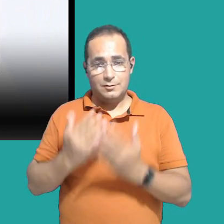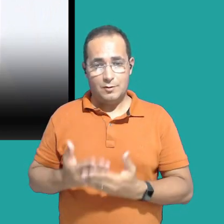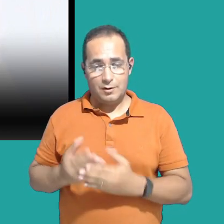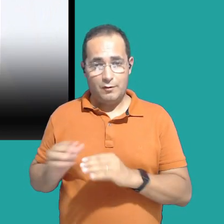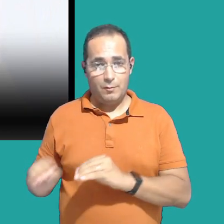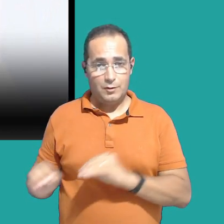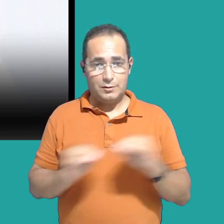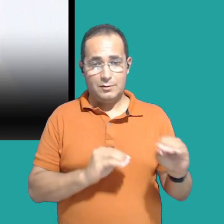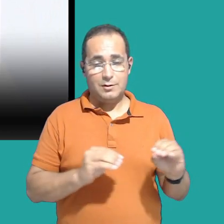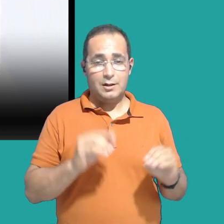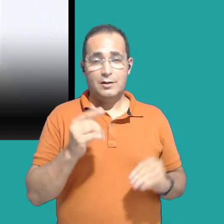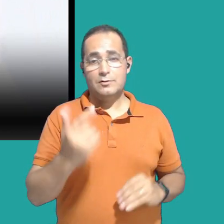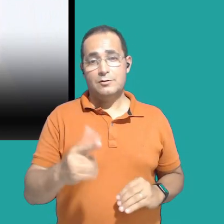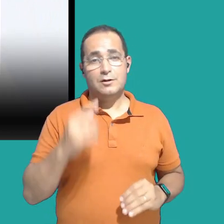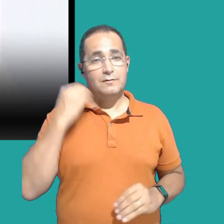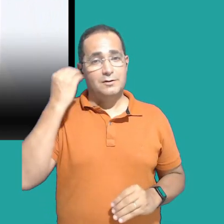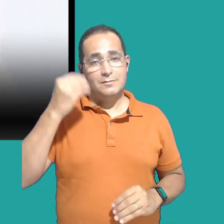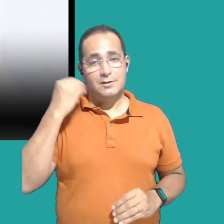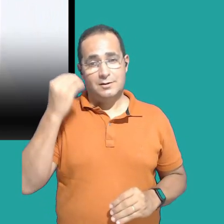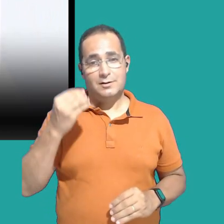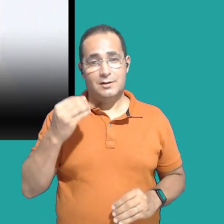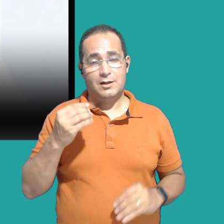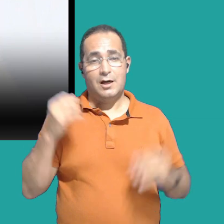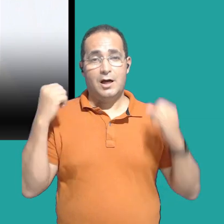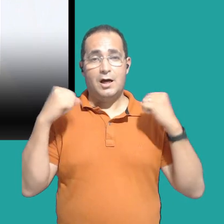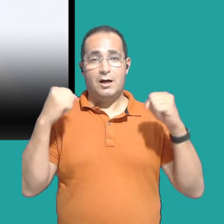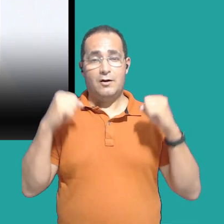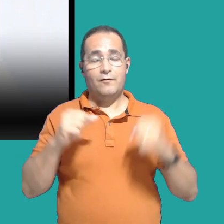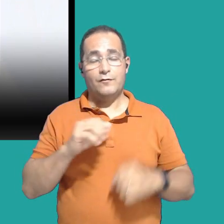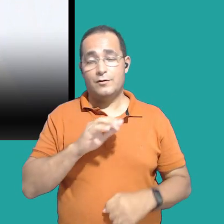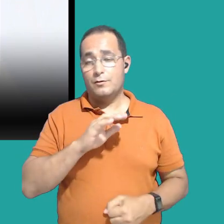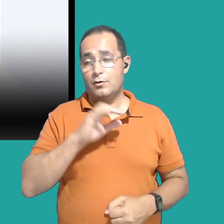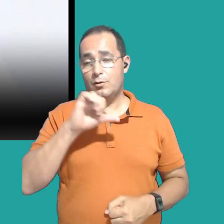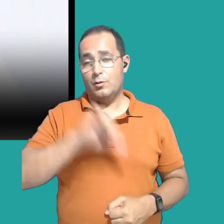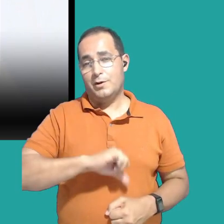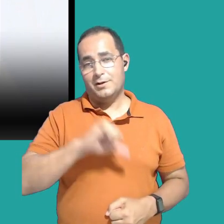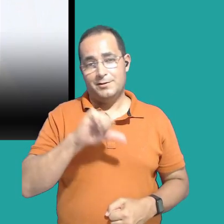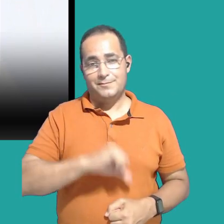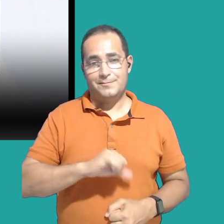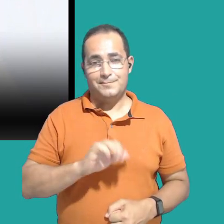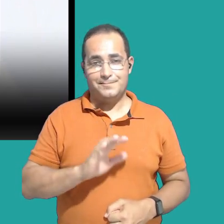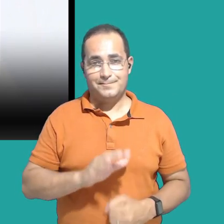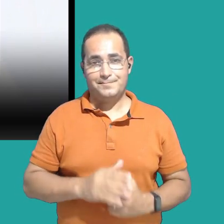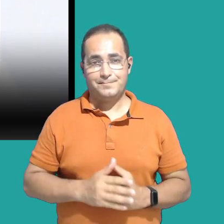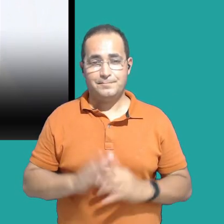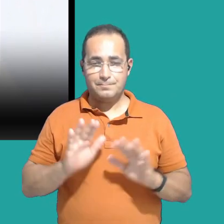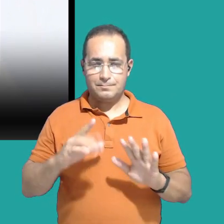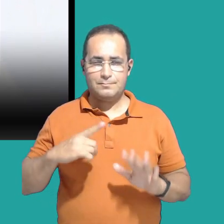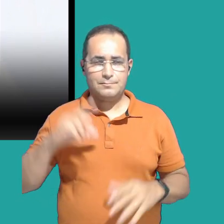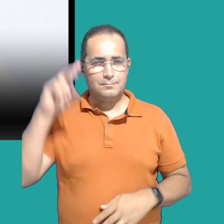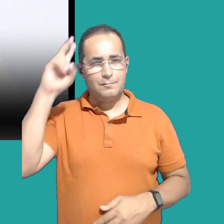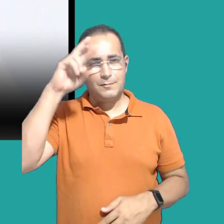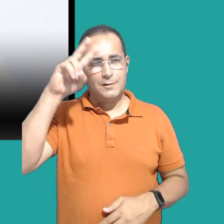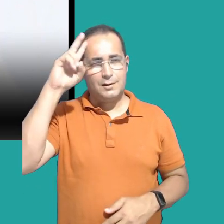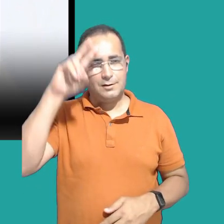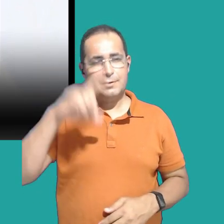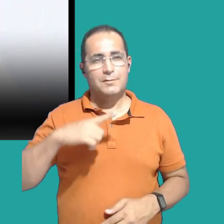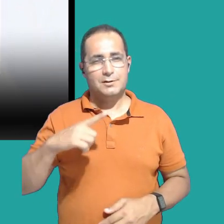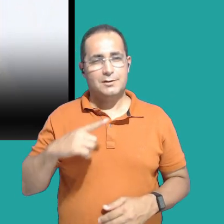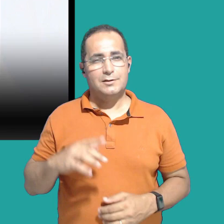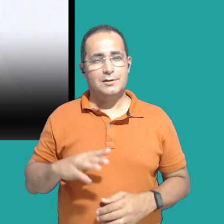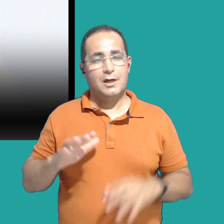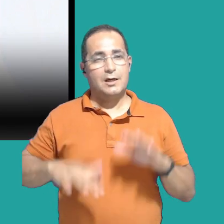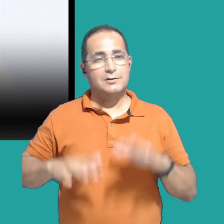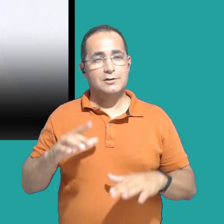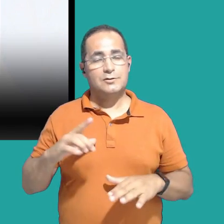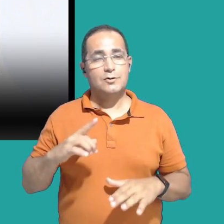legal. Depois que eu saí dessa escola, eu fui para uma outra, e aí eu não tive essa experiência, aí a educação física foi péssima, né? Mas, assim,